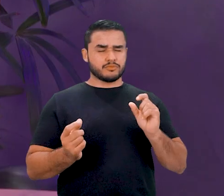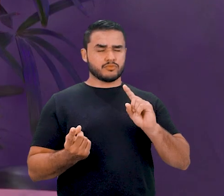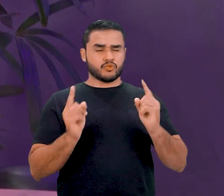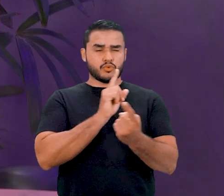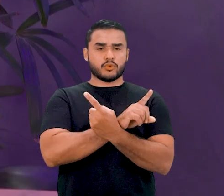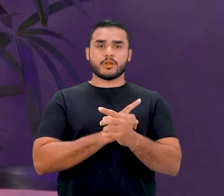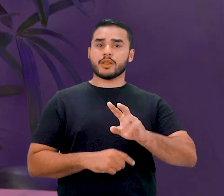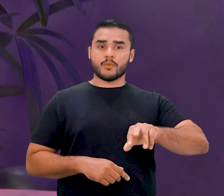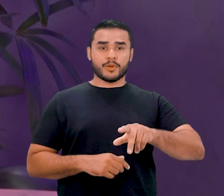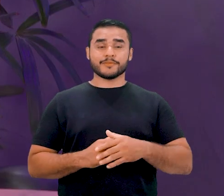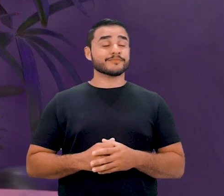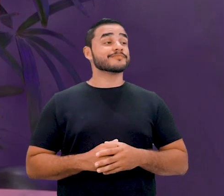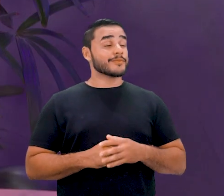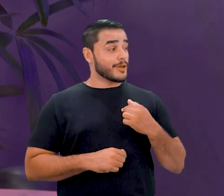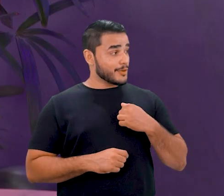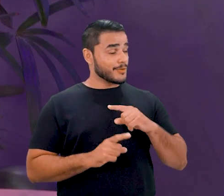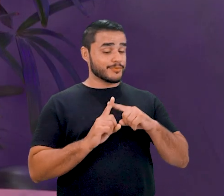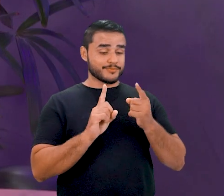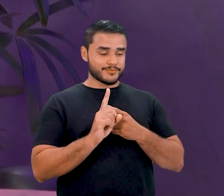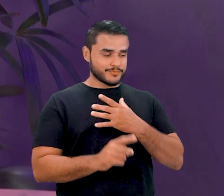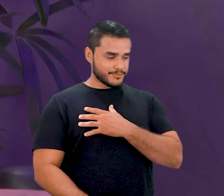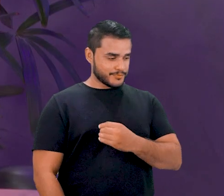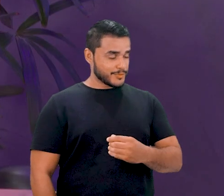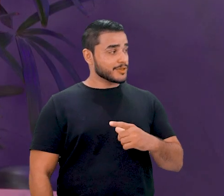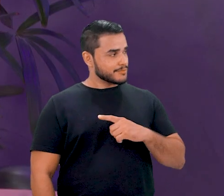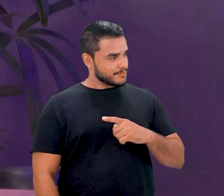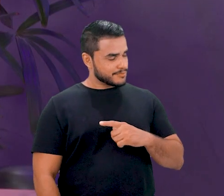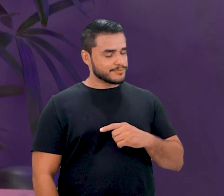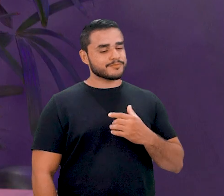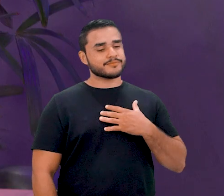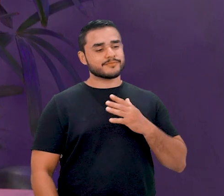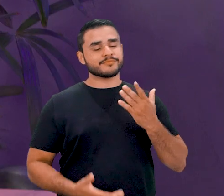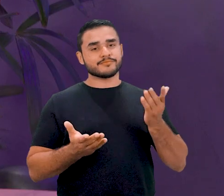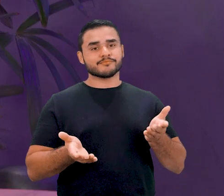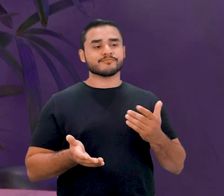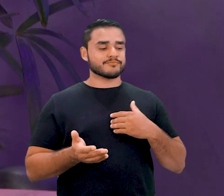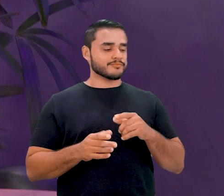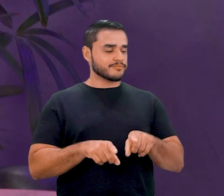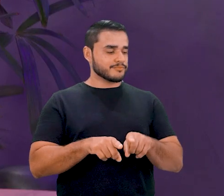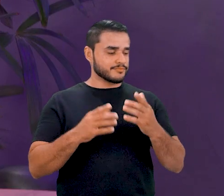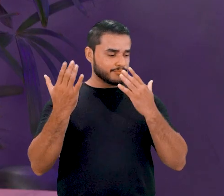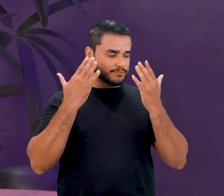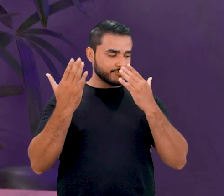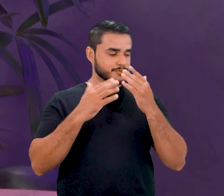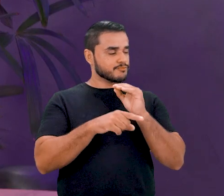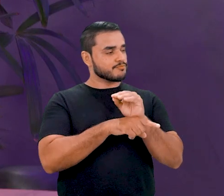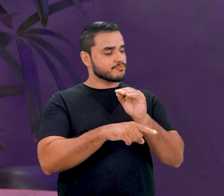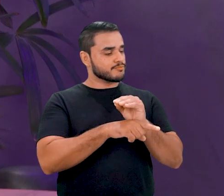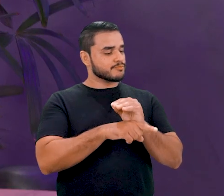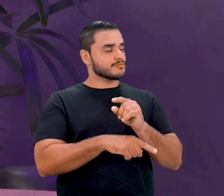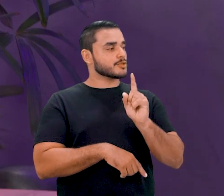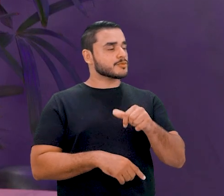profissional. Eu sou mãe também e sou psicóloga clínica, trabalho com a psicologia perinatal e da parentalidade. Então,